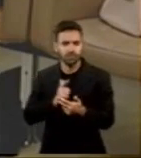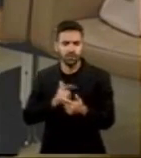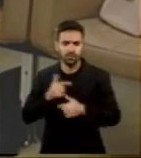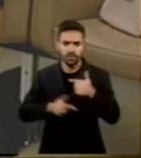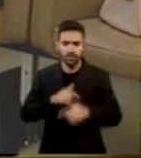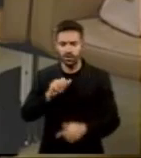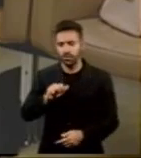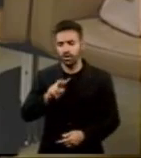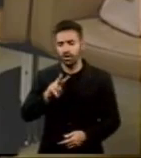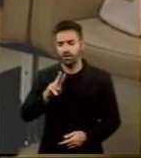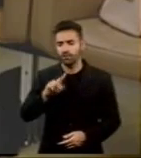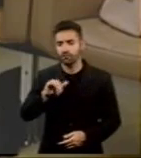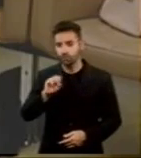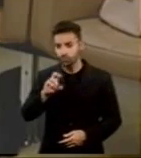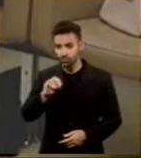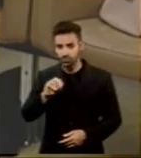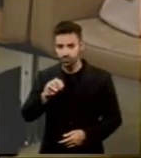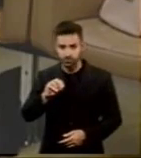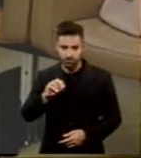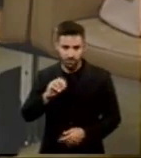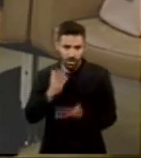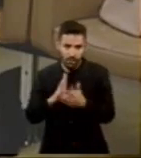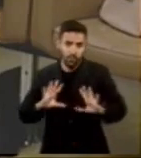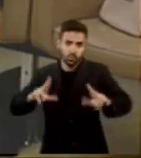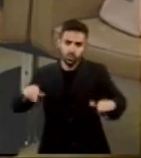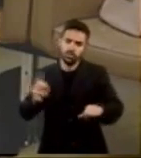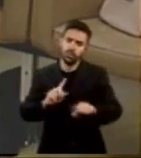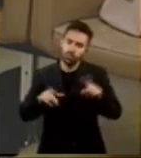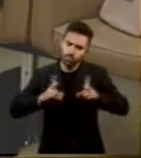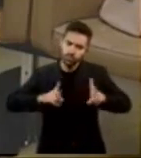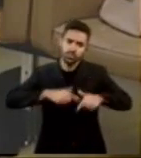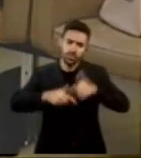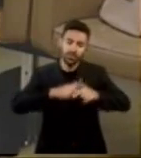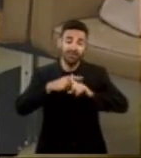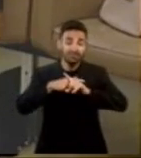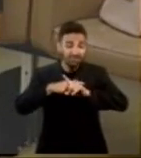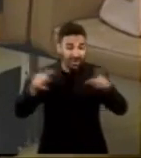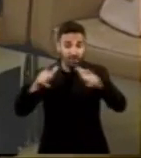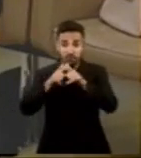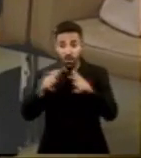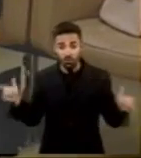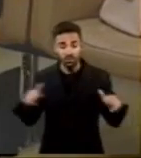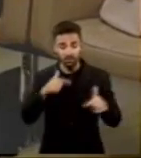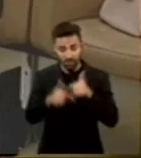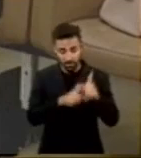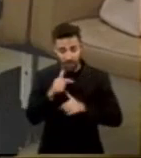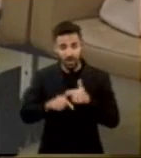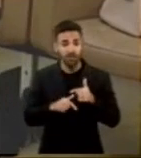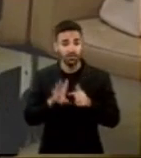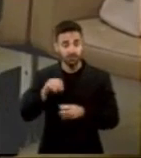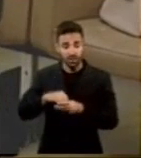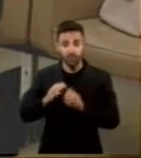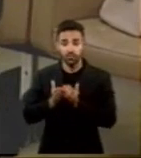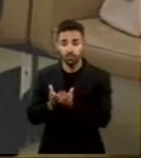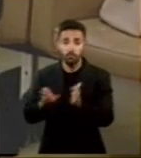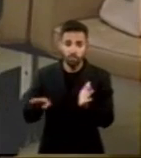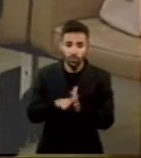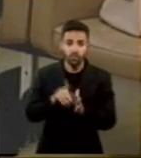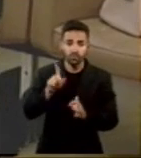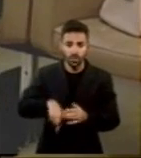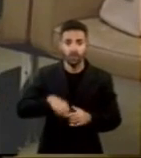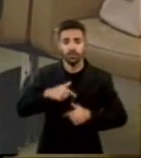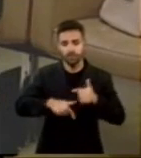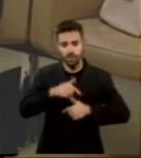se extinguiu, continua trabalhando. Só que a maior parte do trabalho operacional hoje nos portos é feito pelos